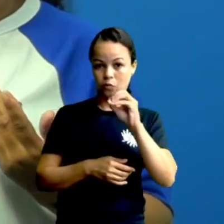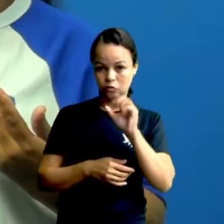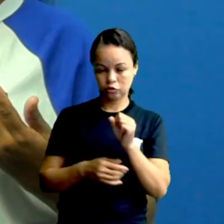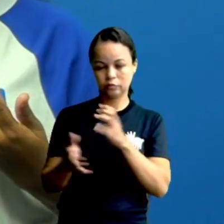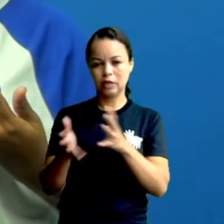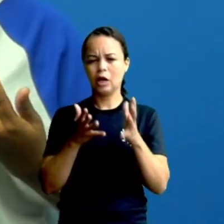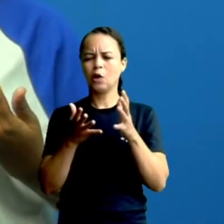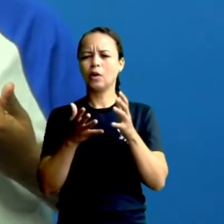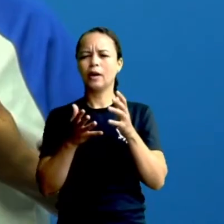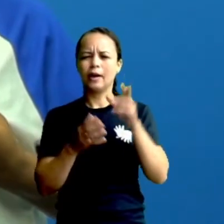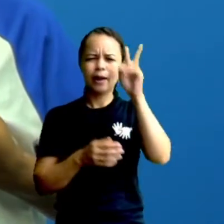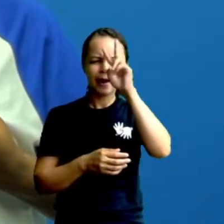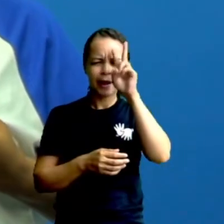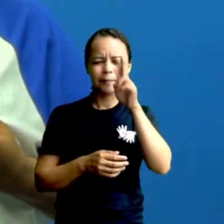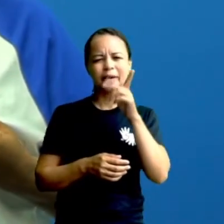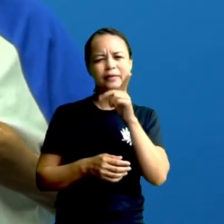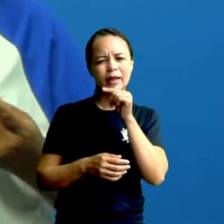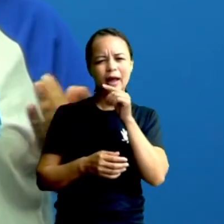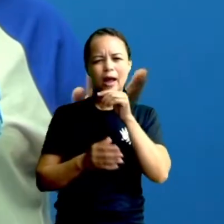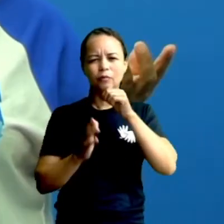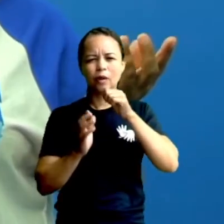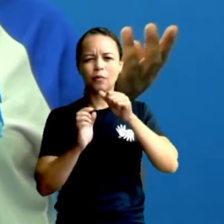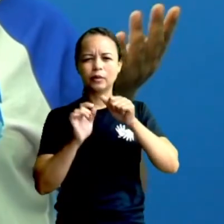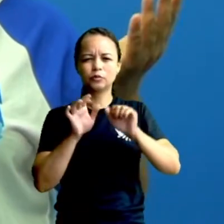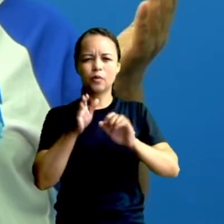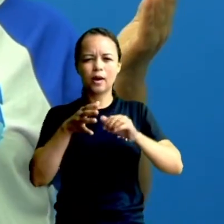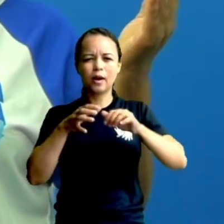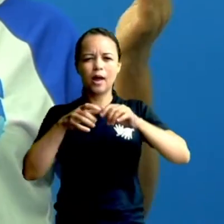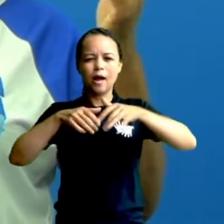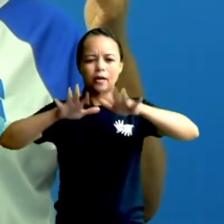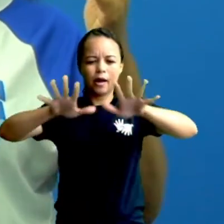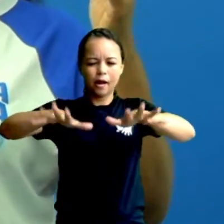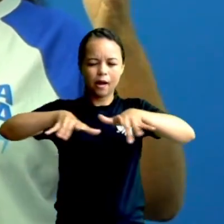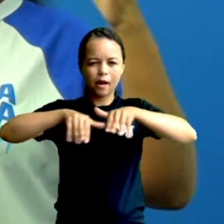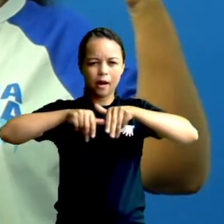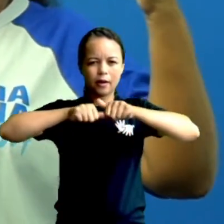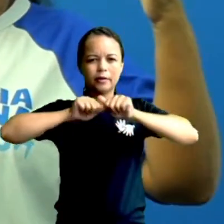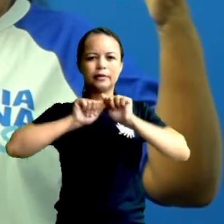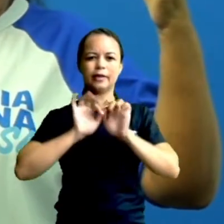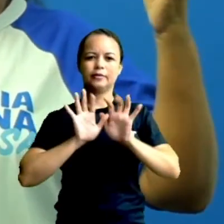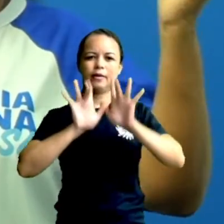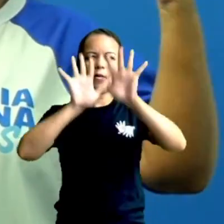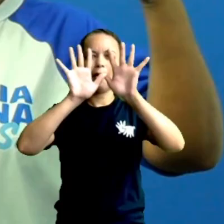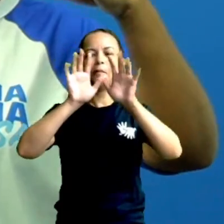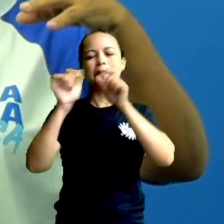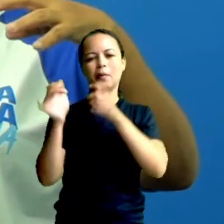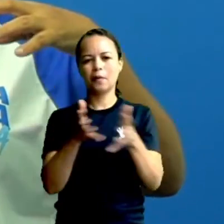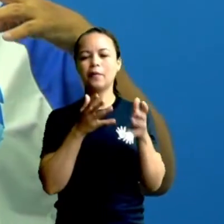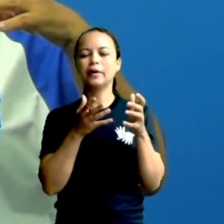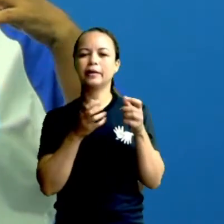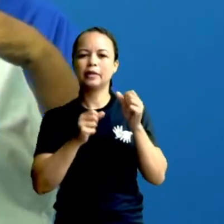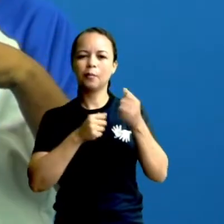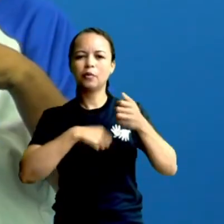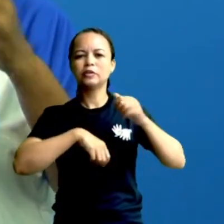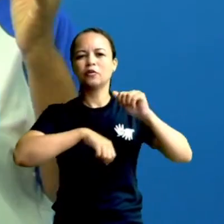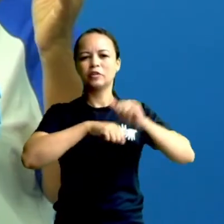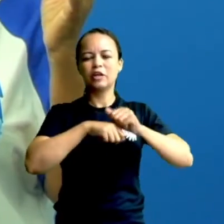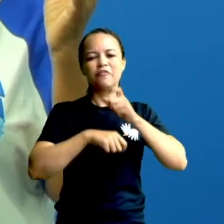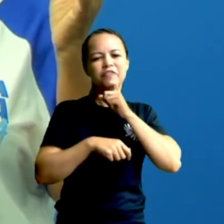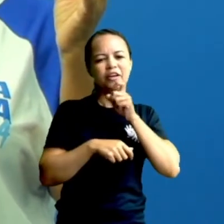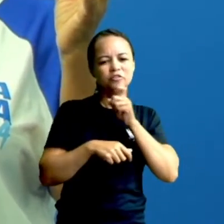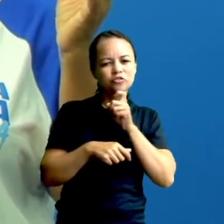ela evapora, né? Se torna nuvem, depois ela condensa, ela vira gelo, depois ela